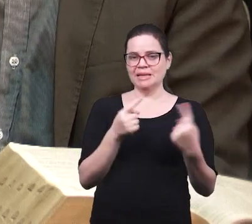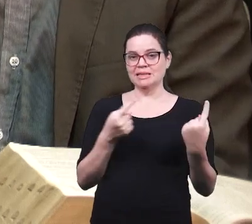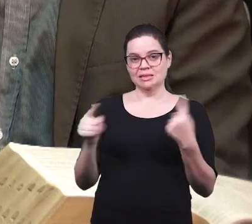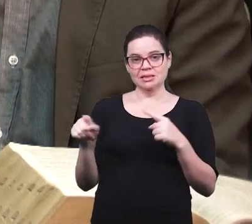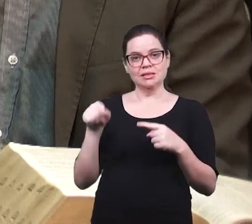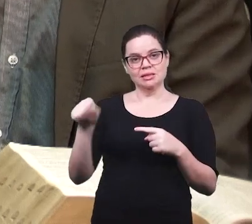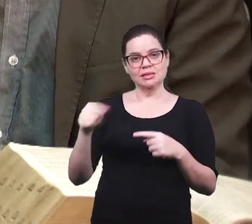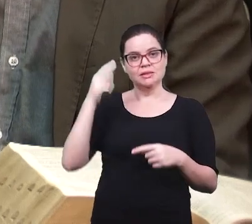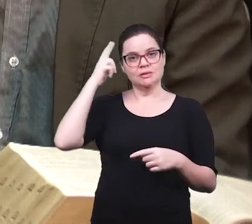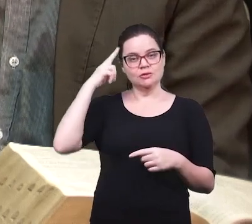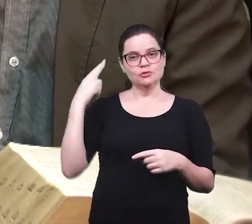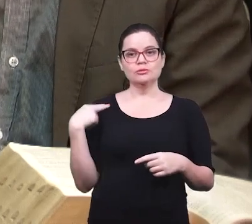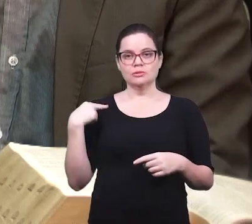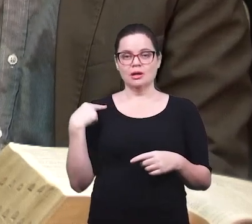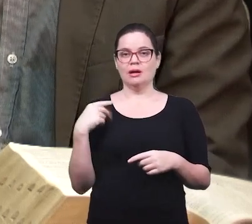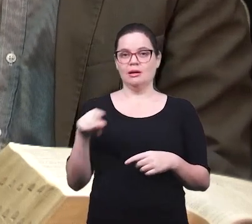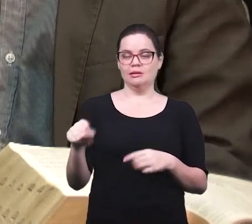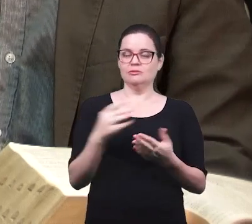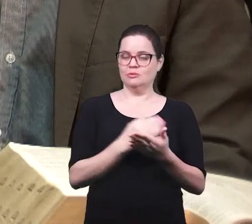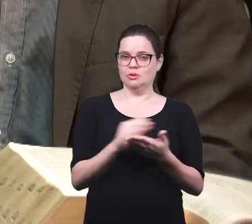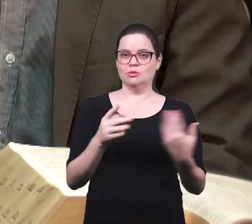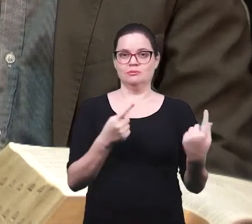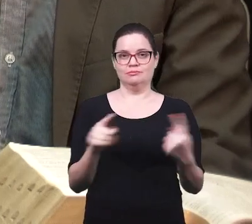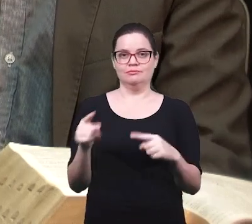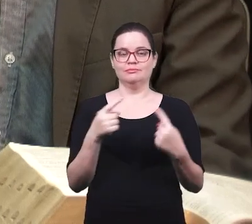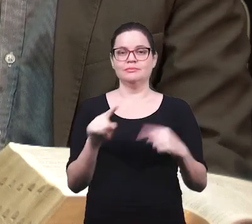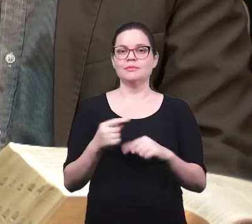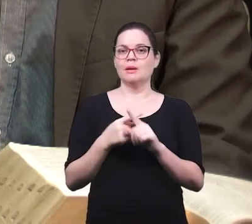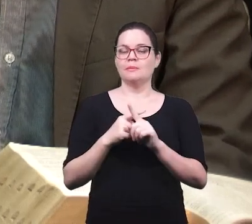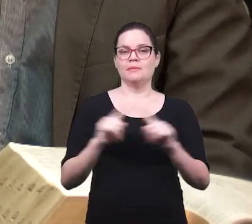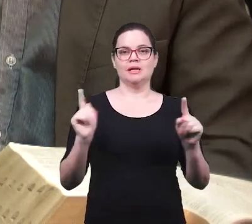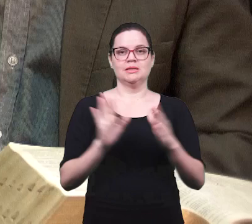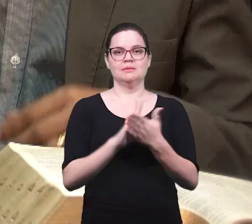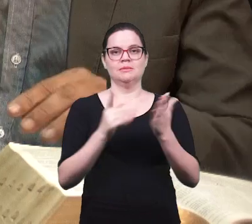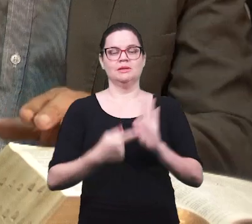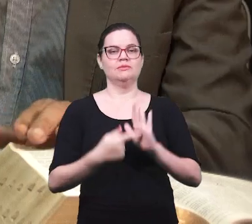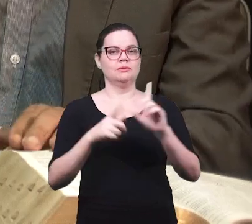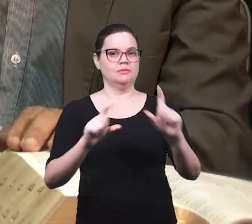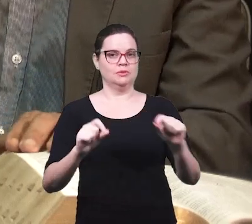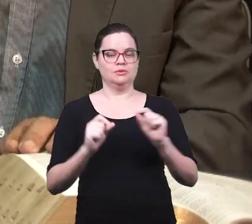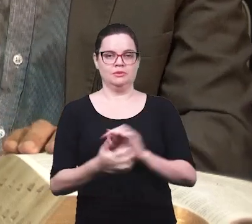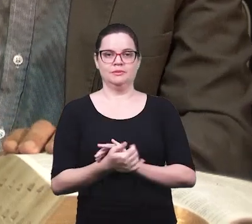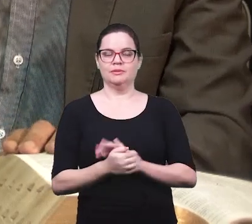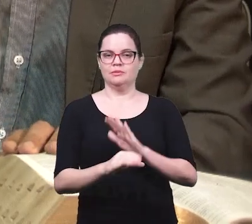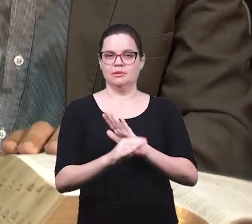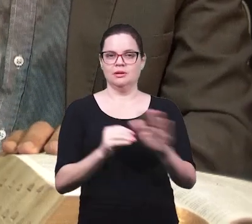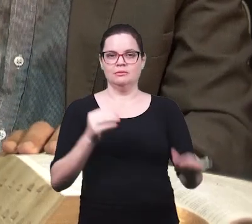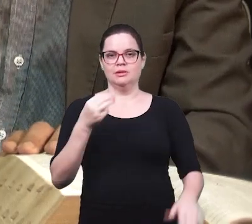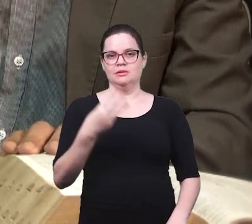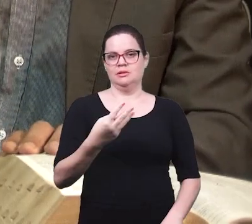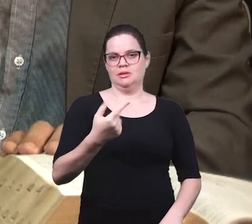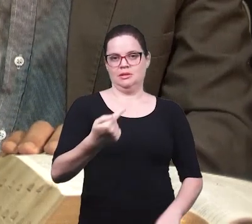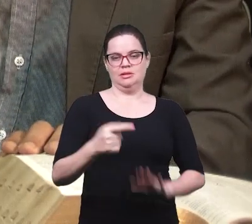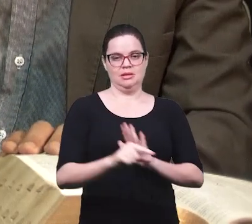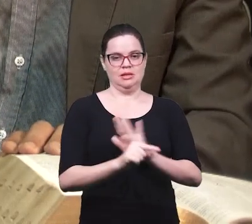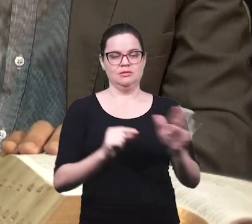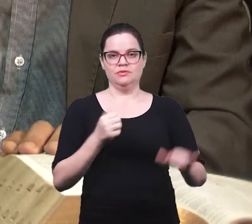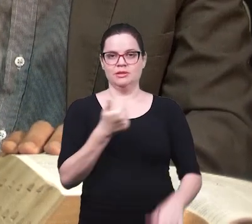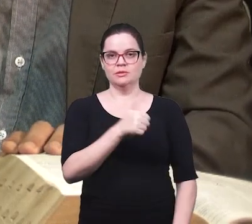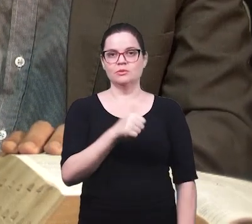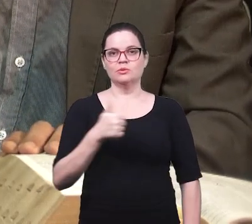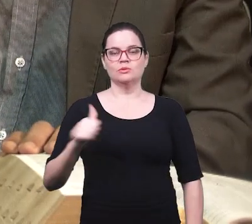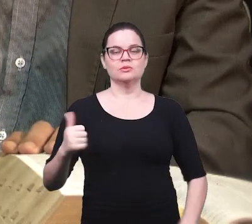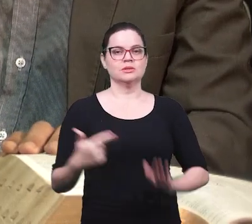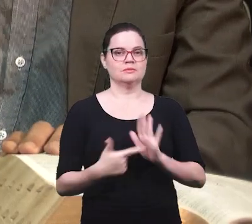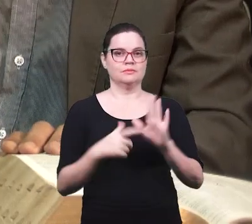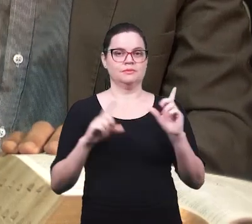dele começaram a persegui-lo. E nós vemos que a palavra nos fala lá no capítulo 37,